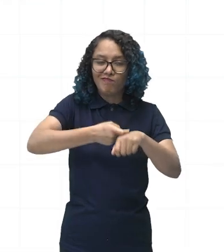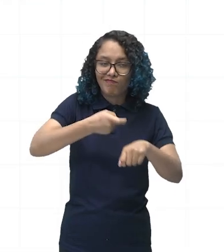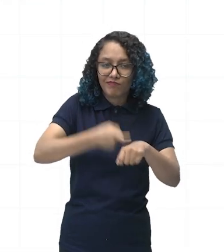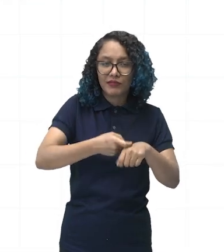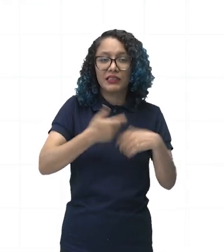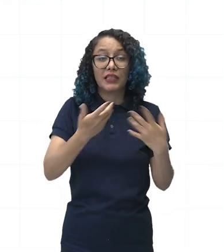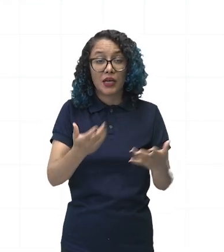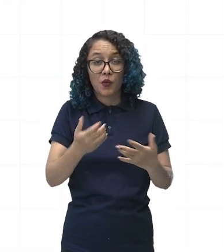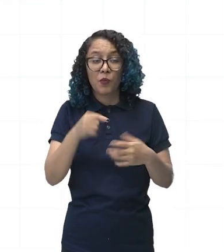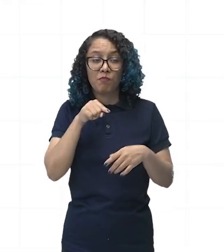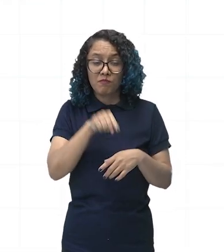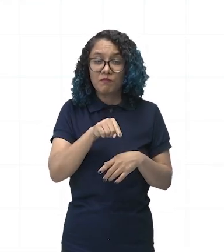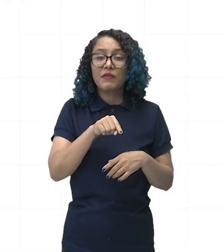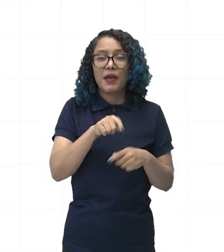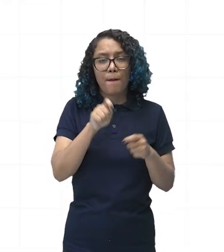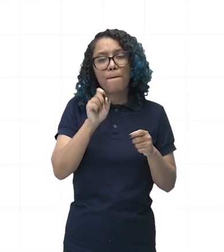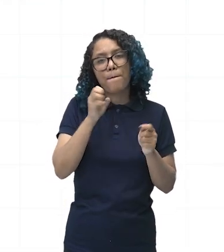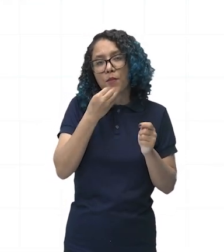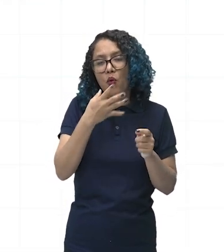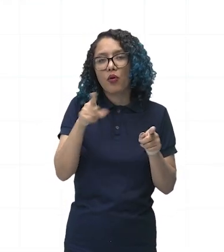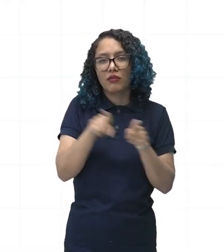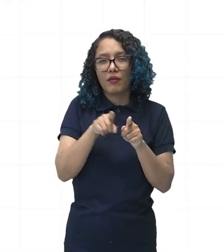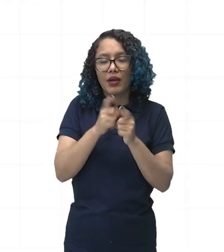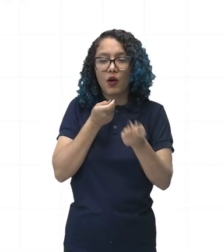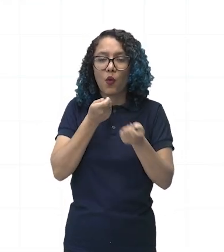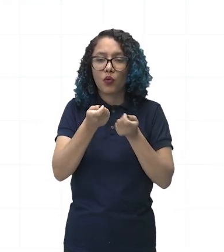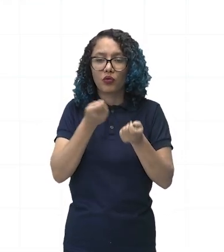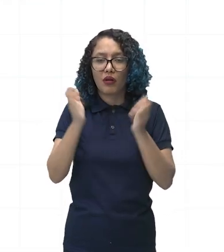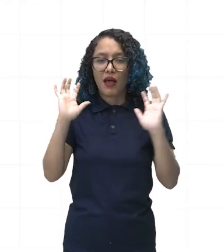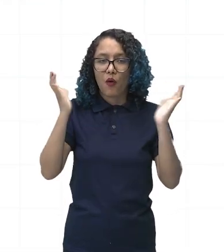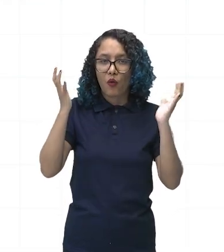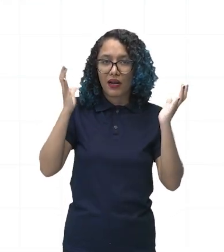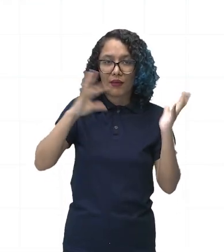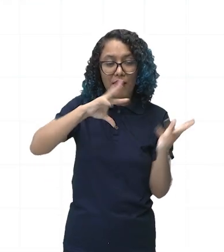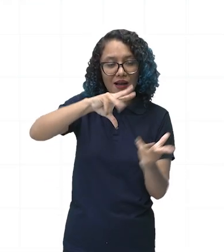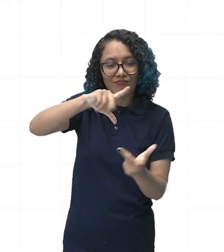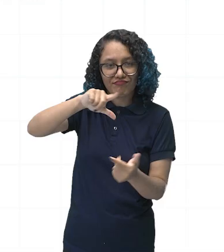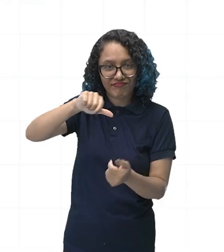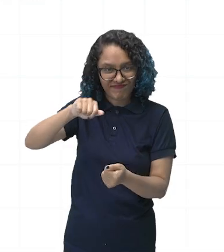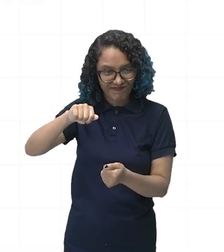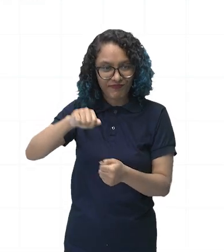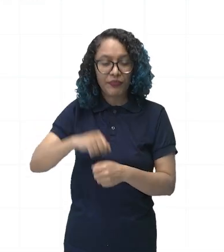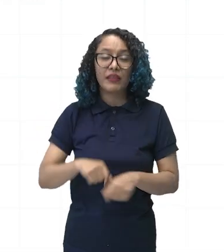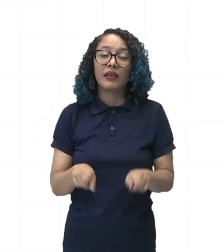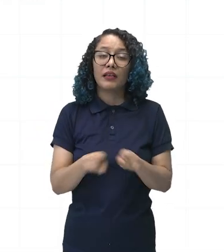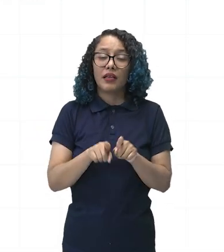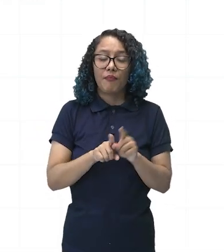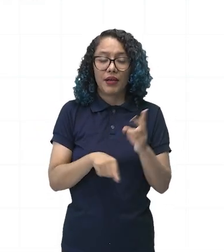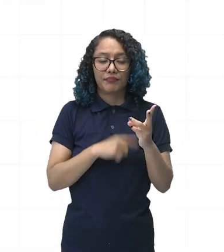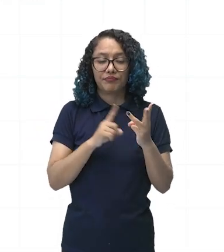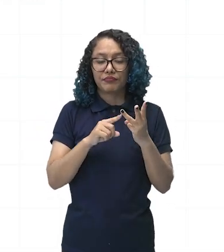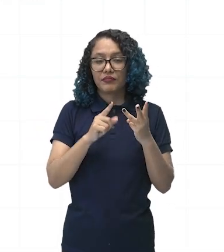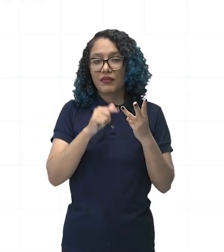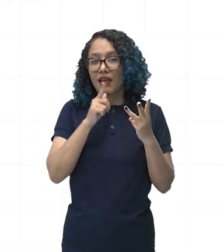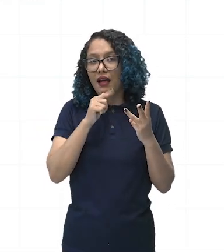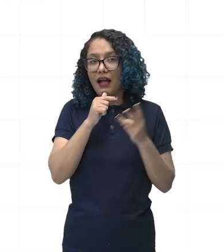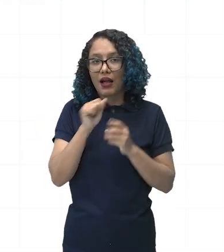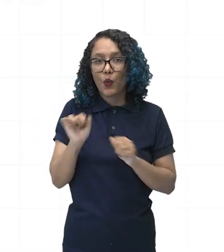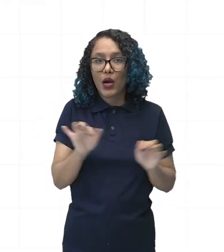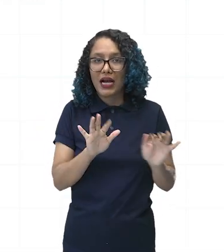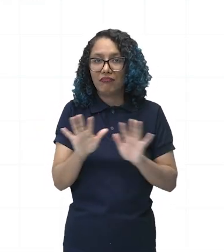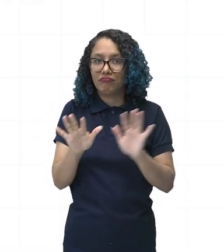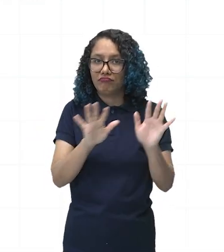vai contribuir para a regulação do clima global. E a água, né, presente no seu